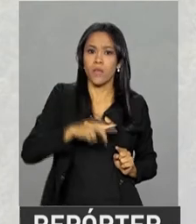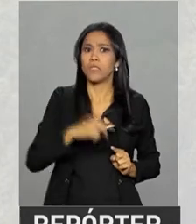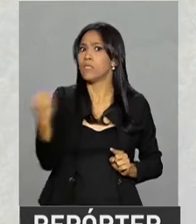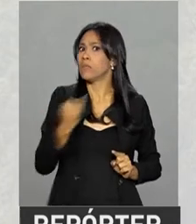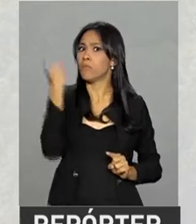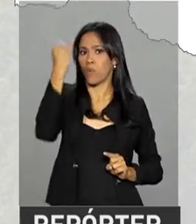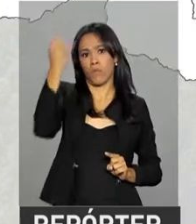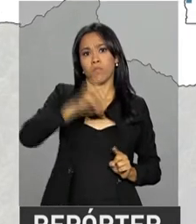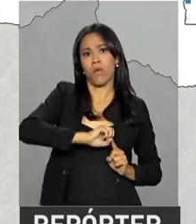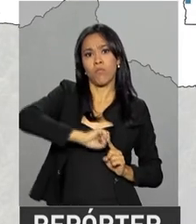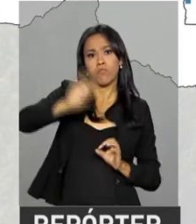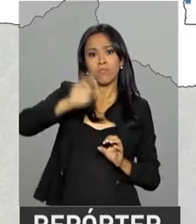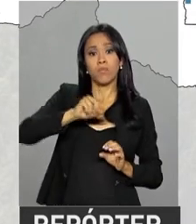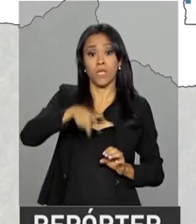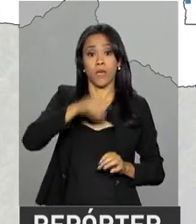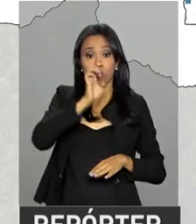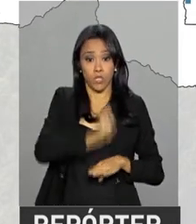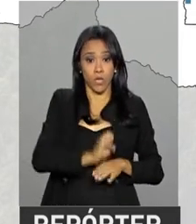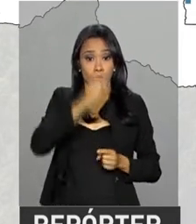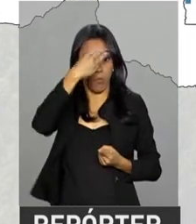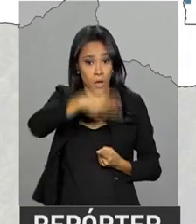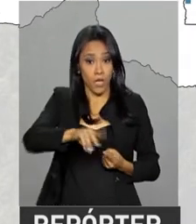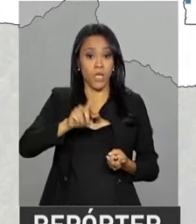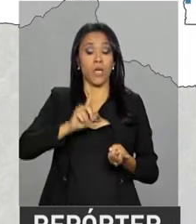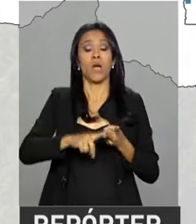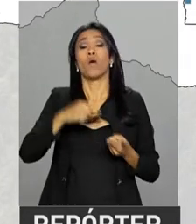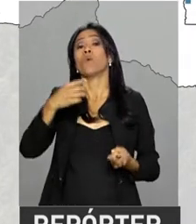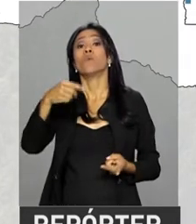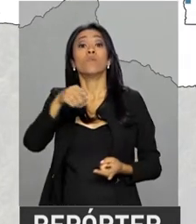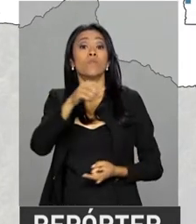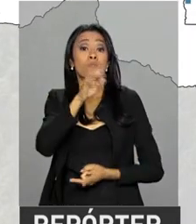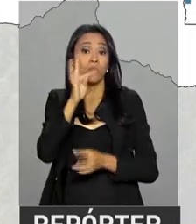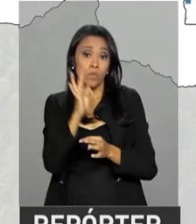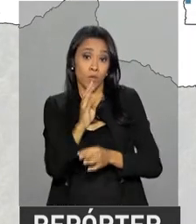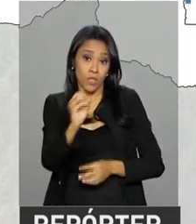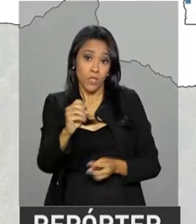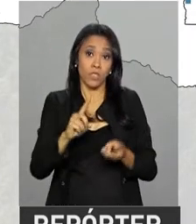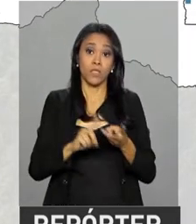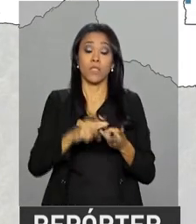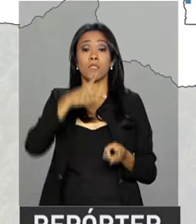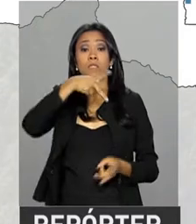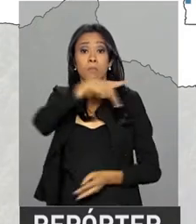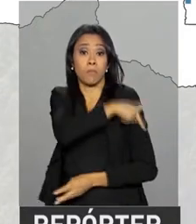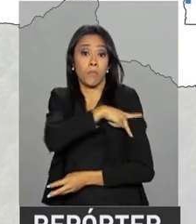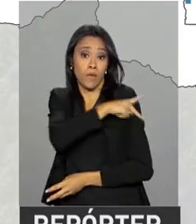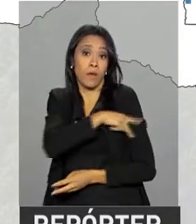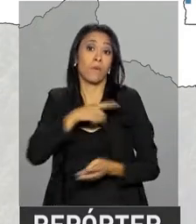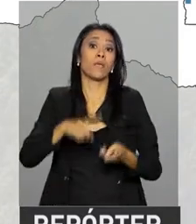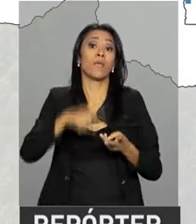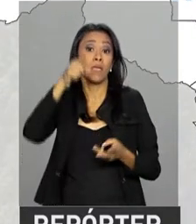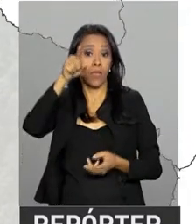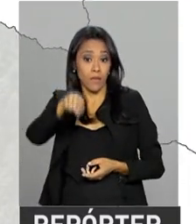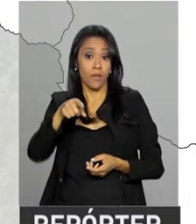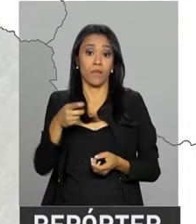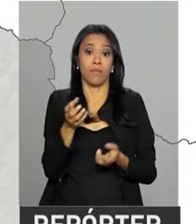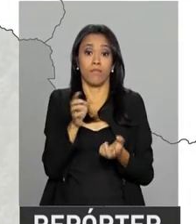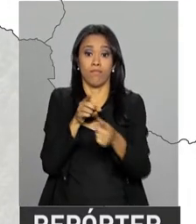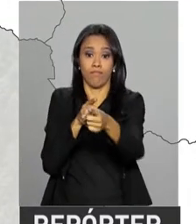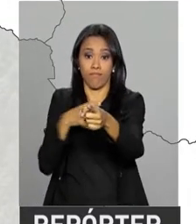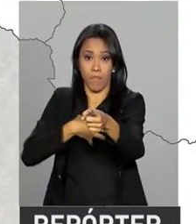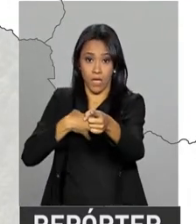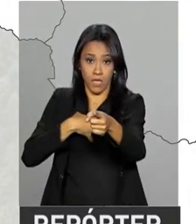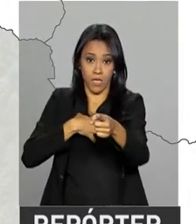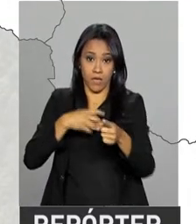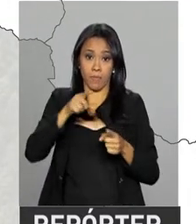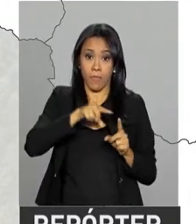da região que engloba os estados do maranhão tocantins piauí bahia chamada de matopiba a região tem cerca